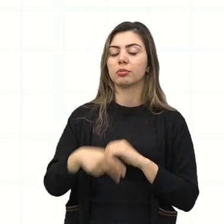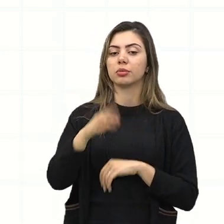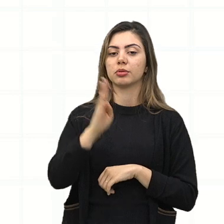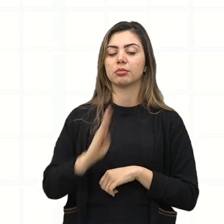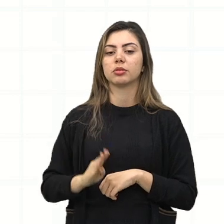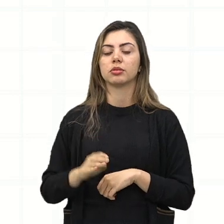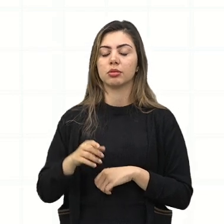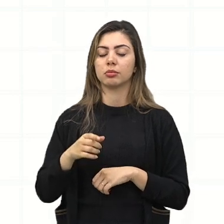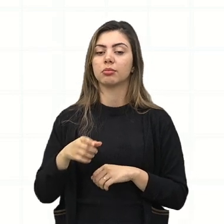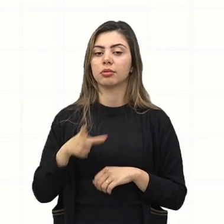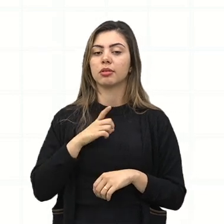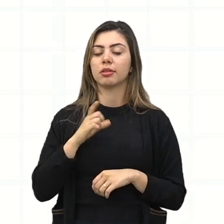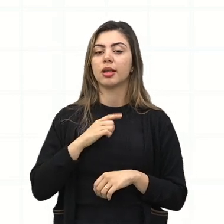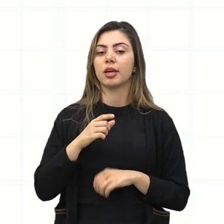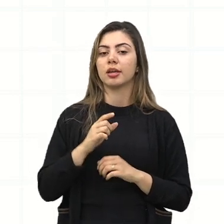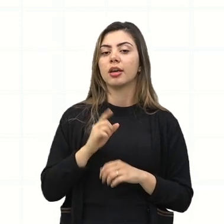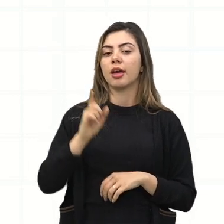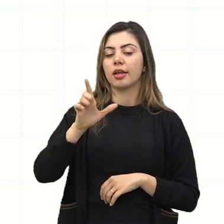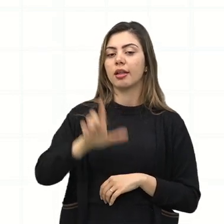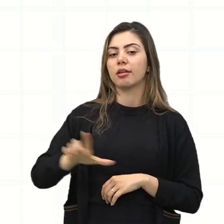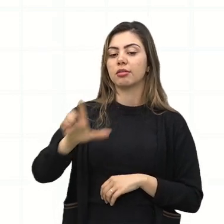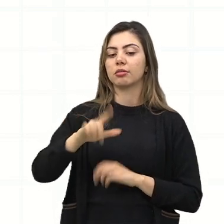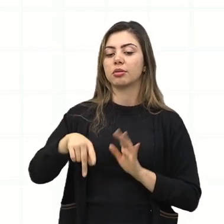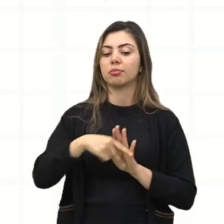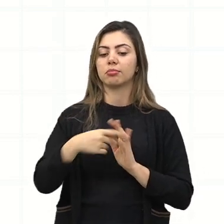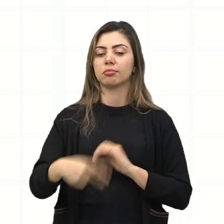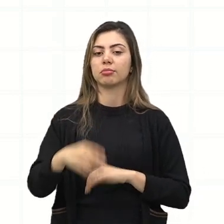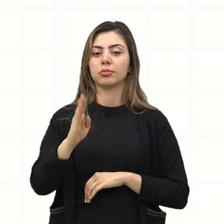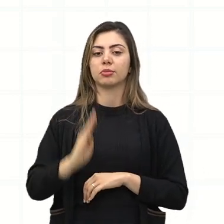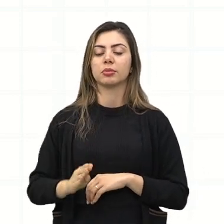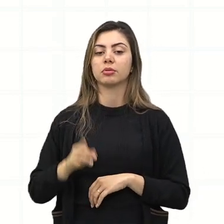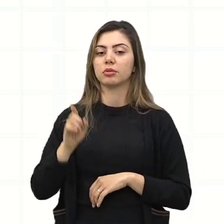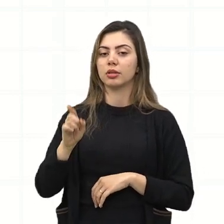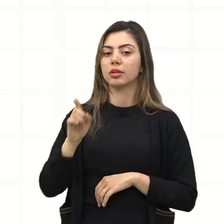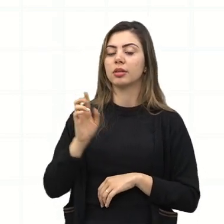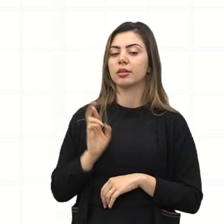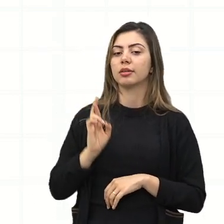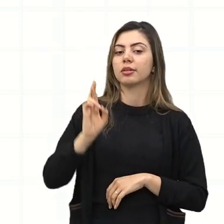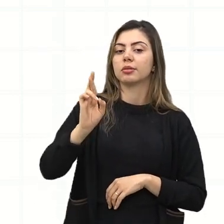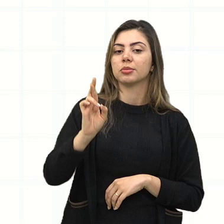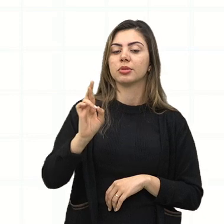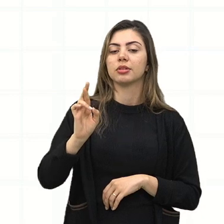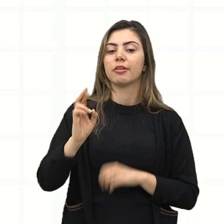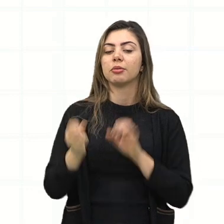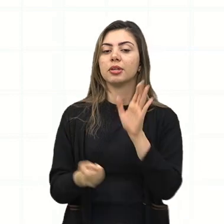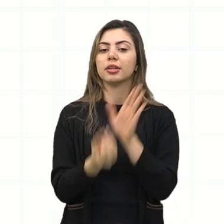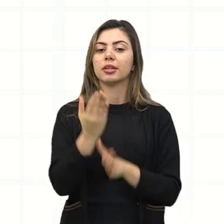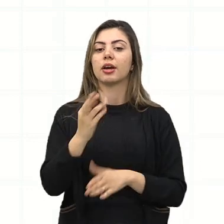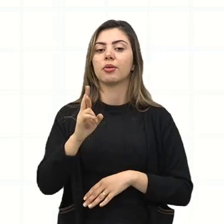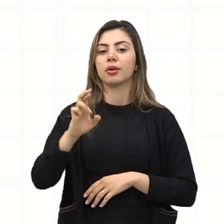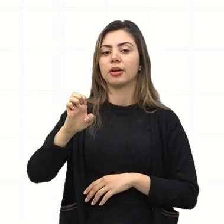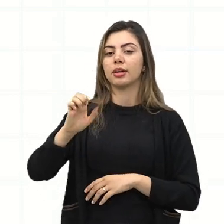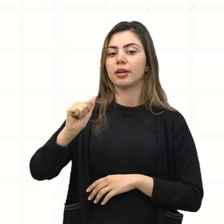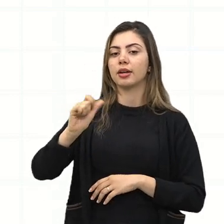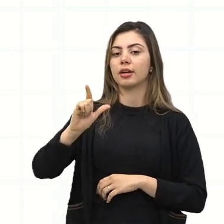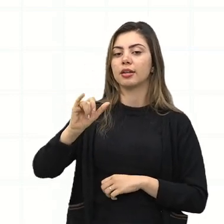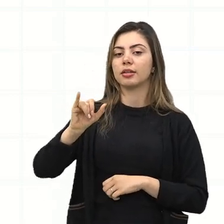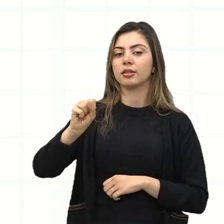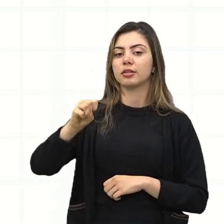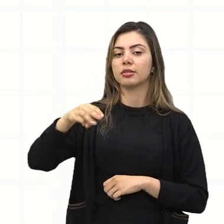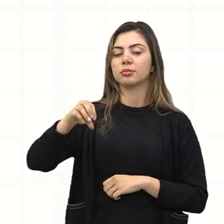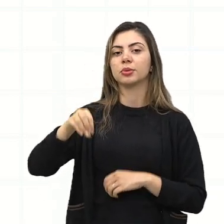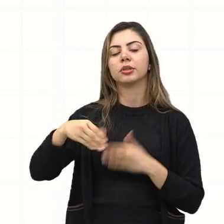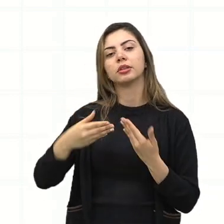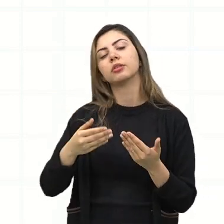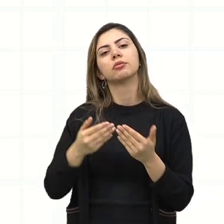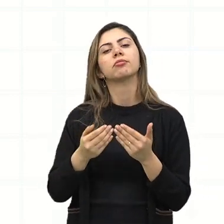da literatura brasileira. Ele foi o precursor do nosso realismo, certinho? Quando vocês estiverem